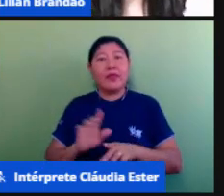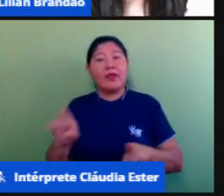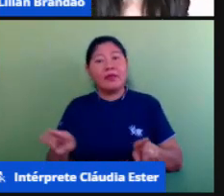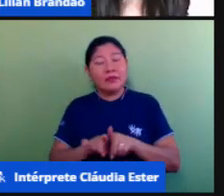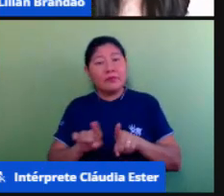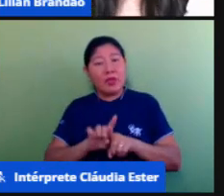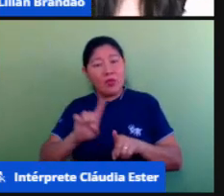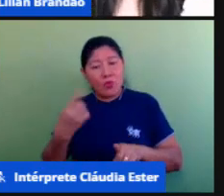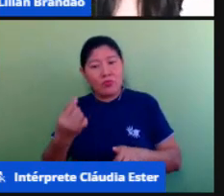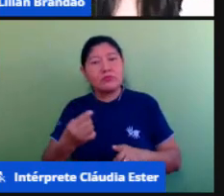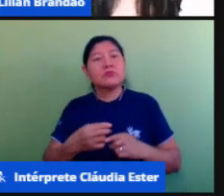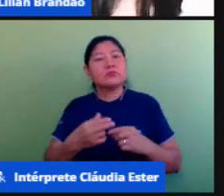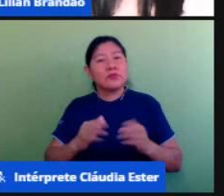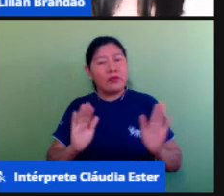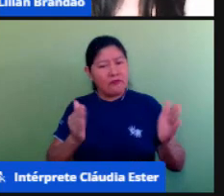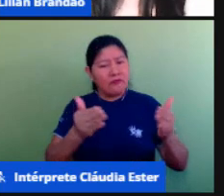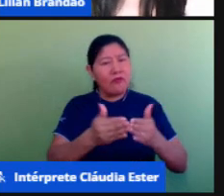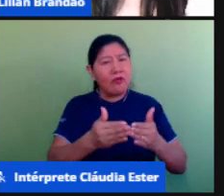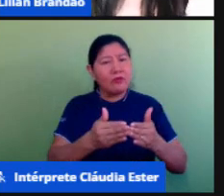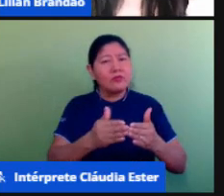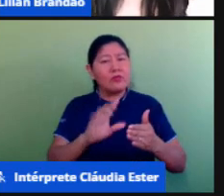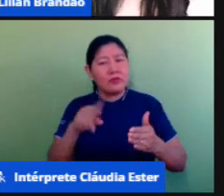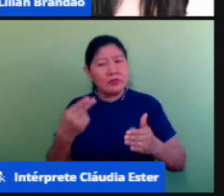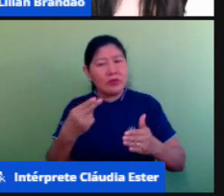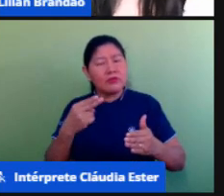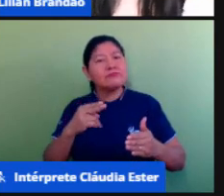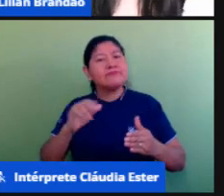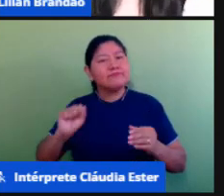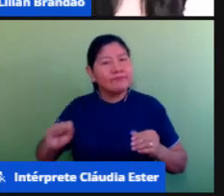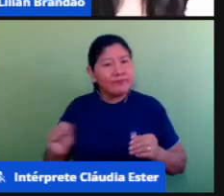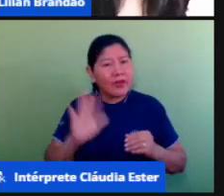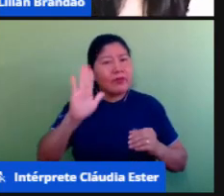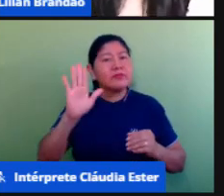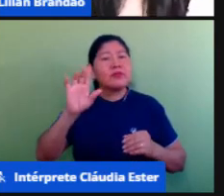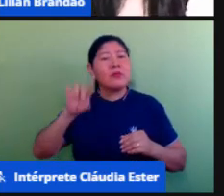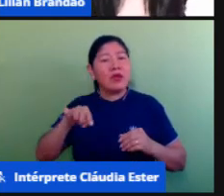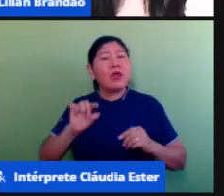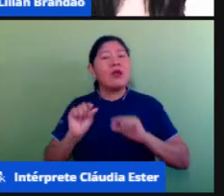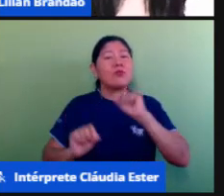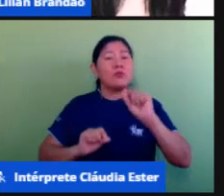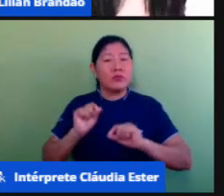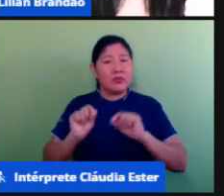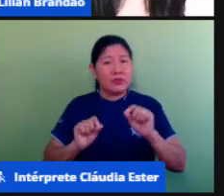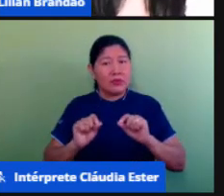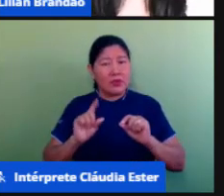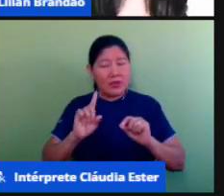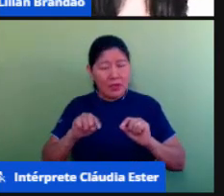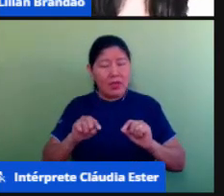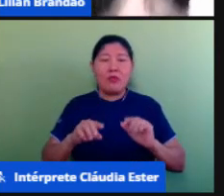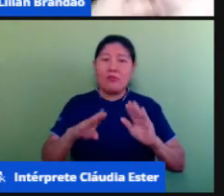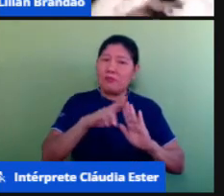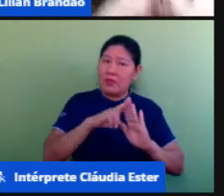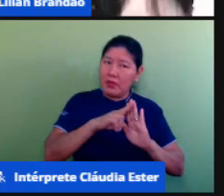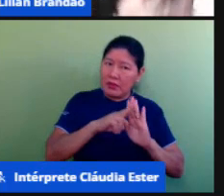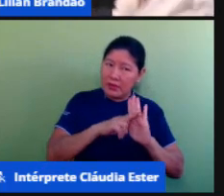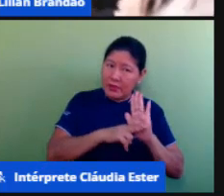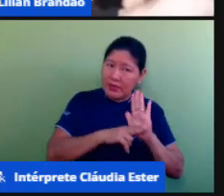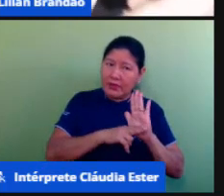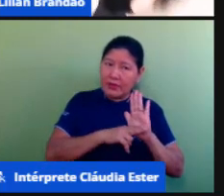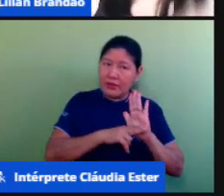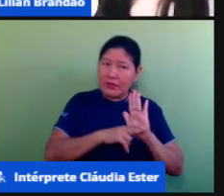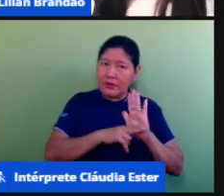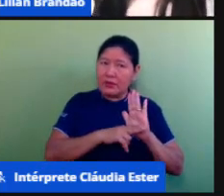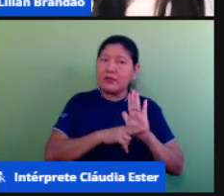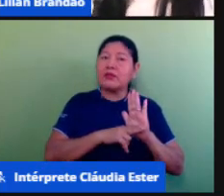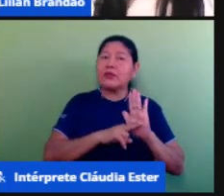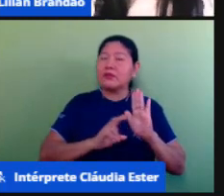diz respeito ao processo de aprendizagem. A gente tem algo estabelecido que é manter